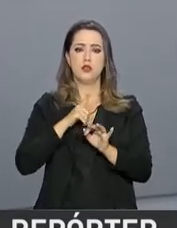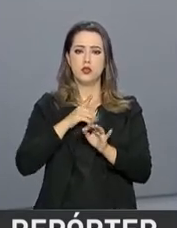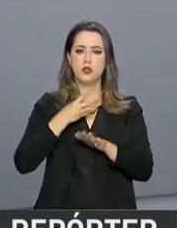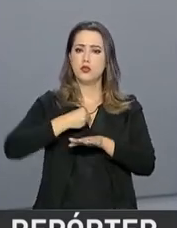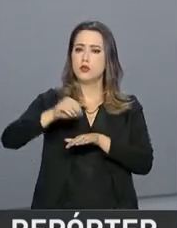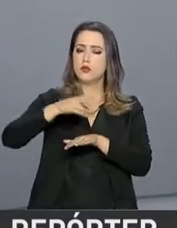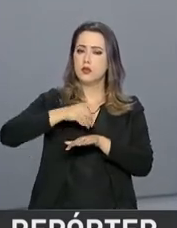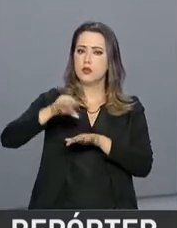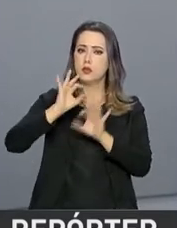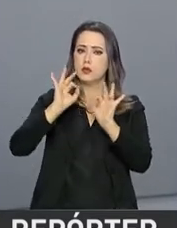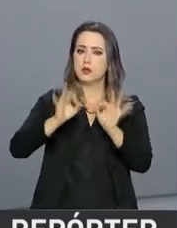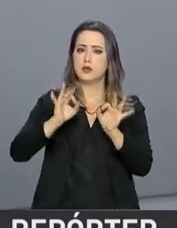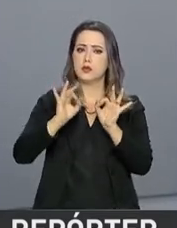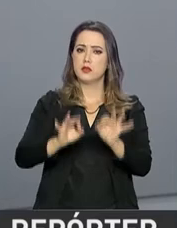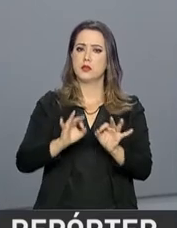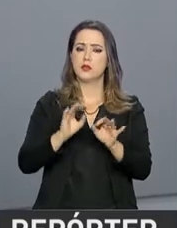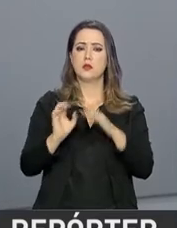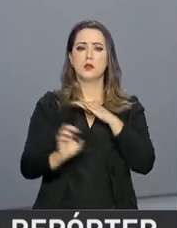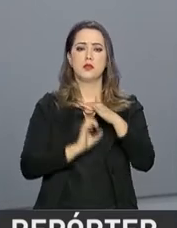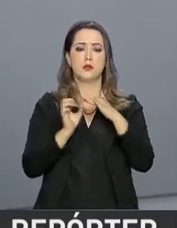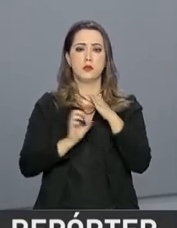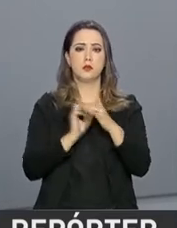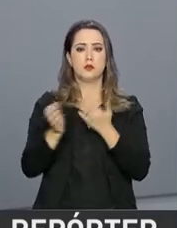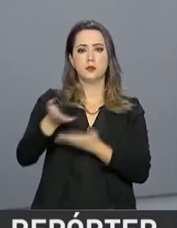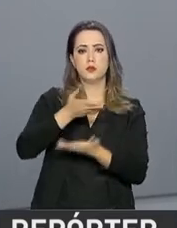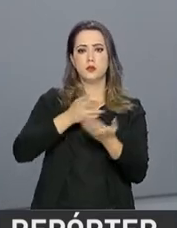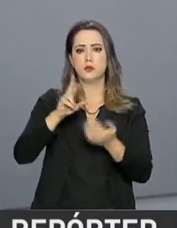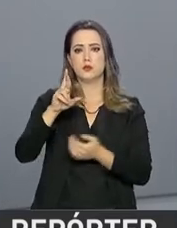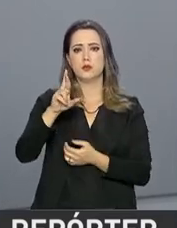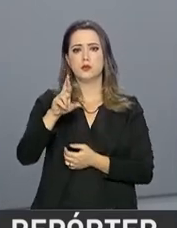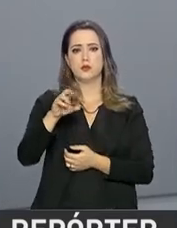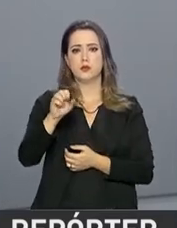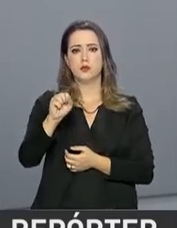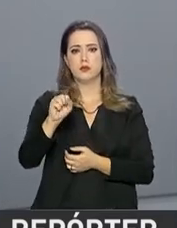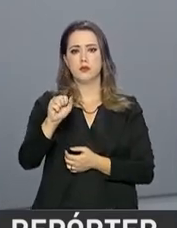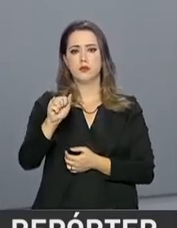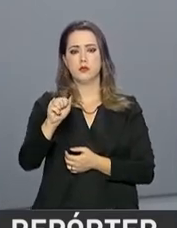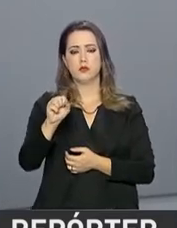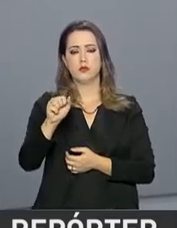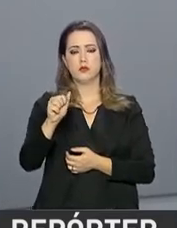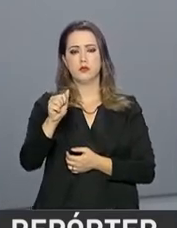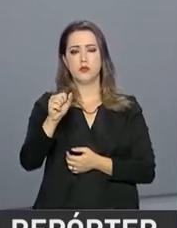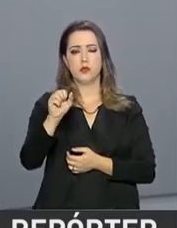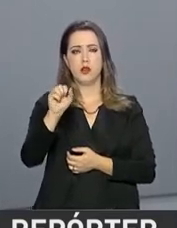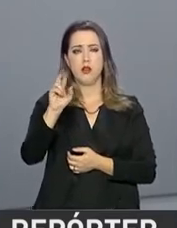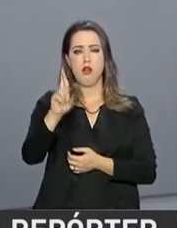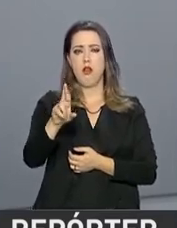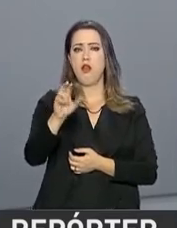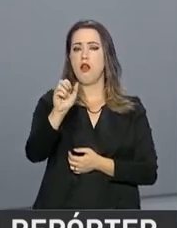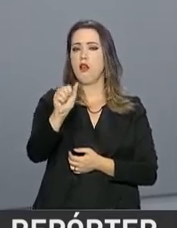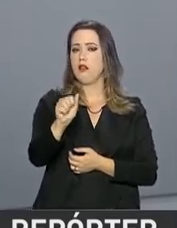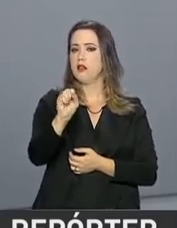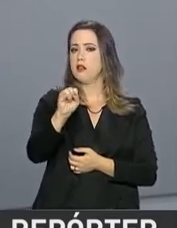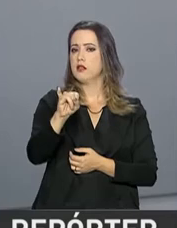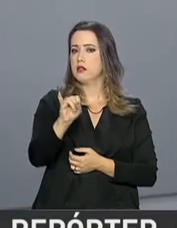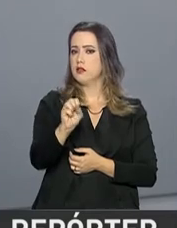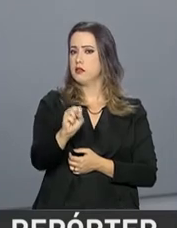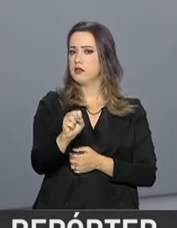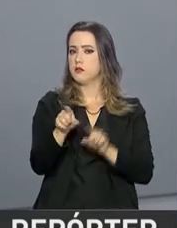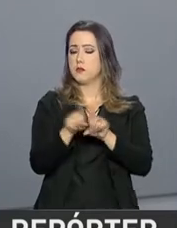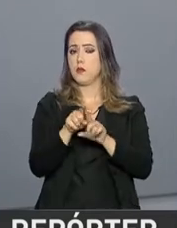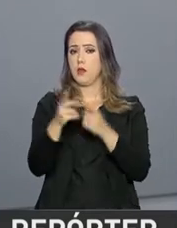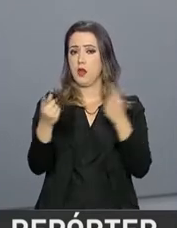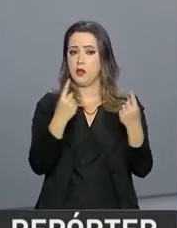informados corretamente pelo empregador na relação anual de informações sociais rais a quantia que cada trabalhador